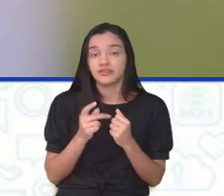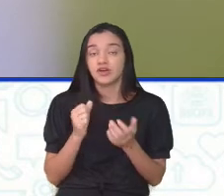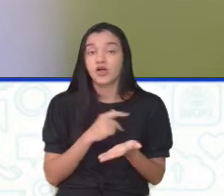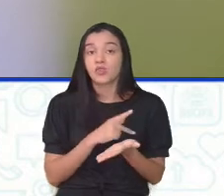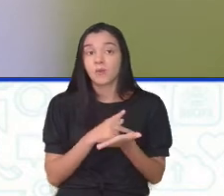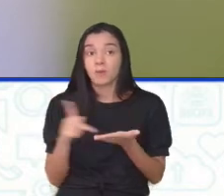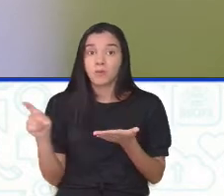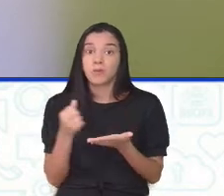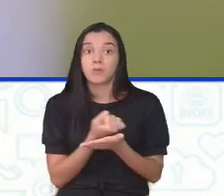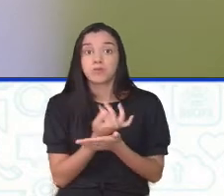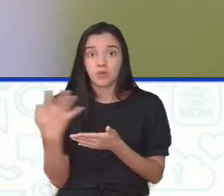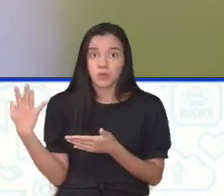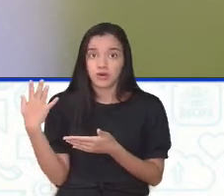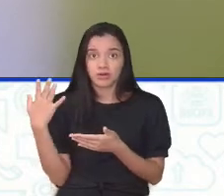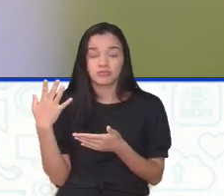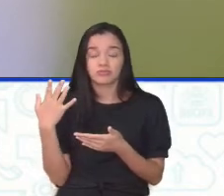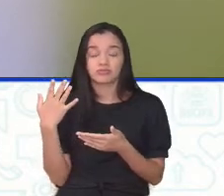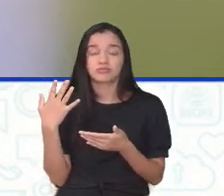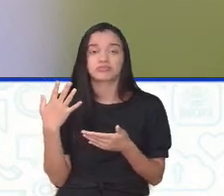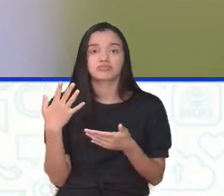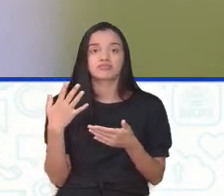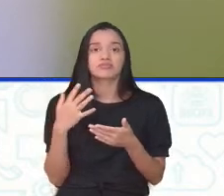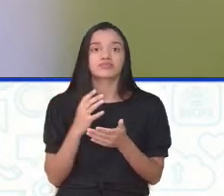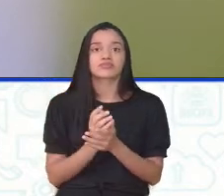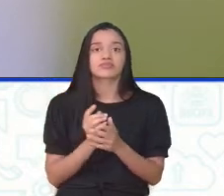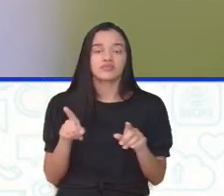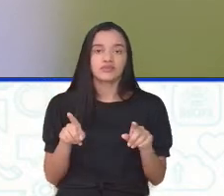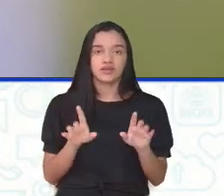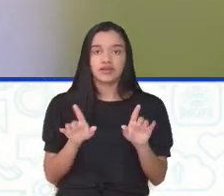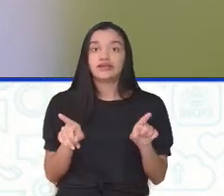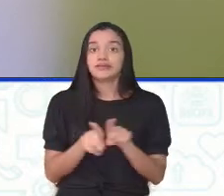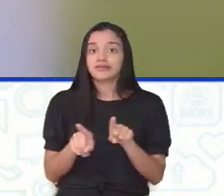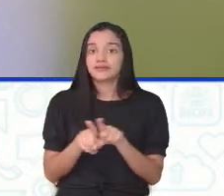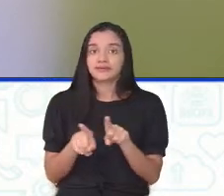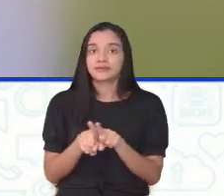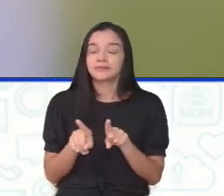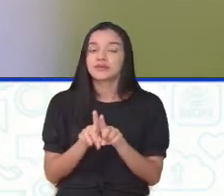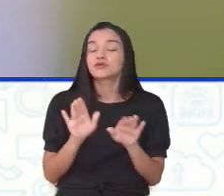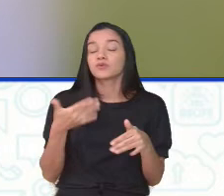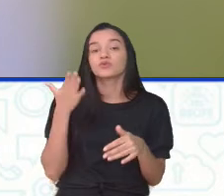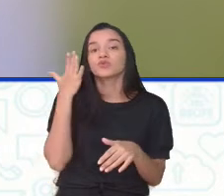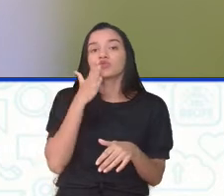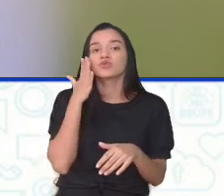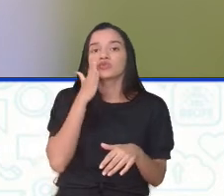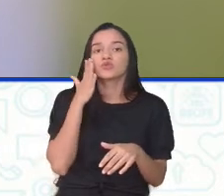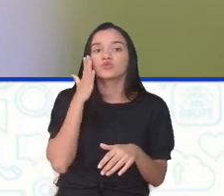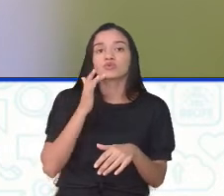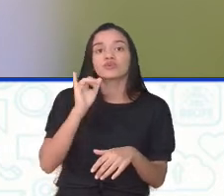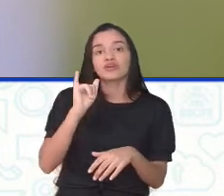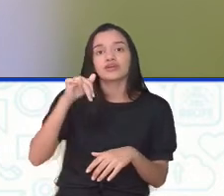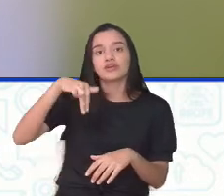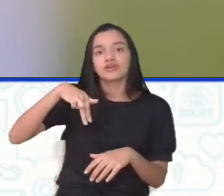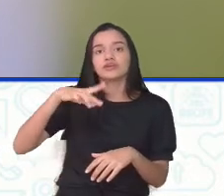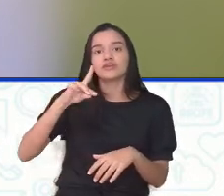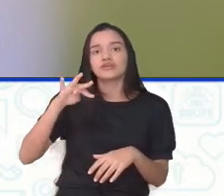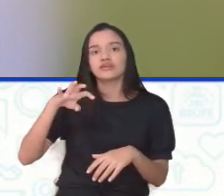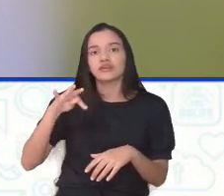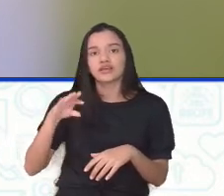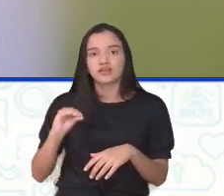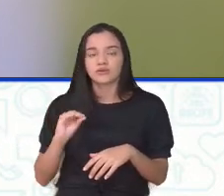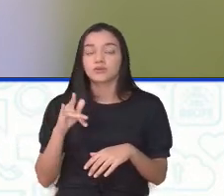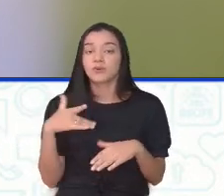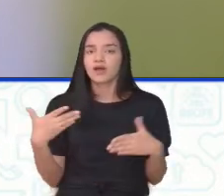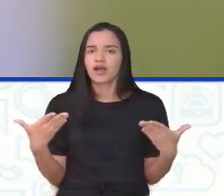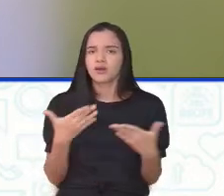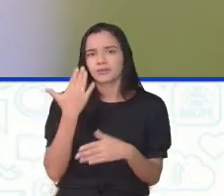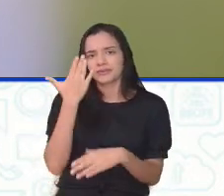o suas, né, compatível com a terceira pessoa. Isso quando o discurso estava indireto. E agora,